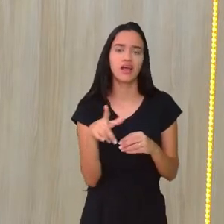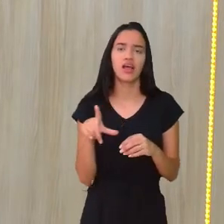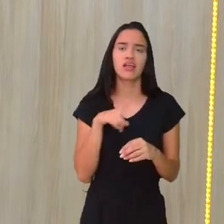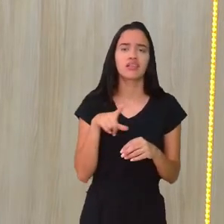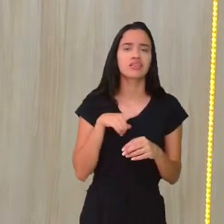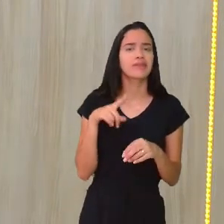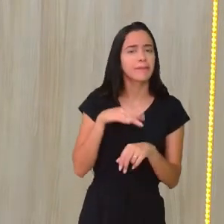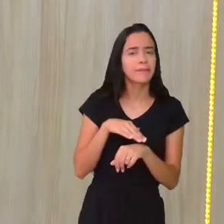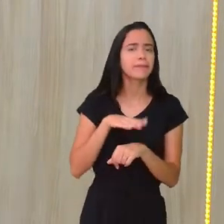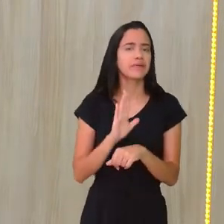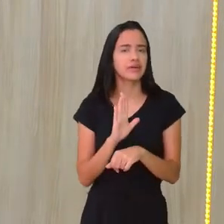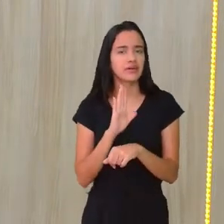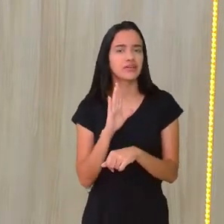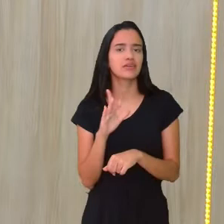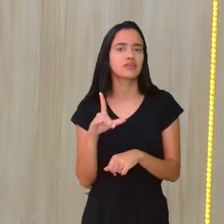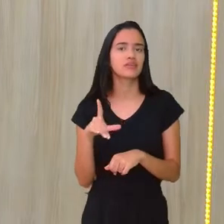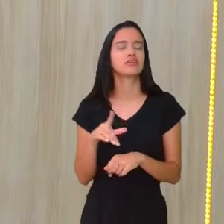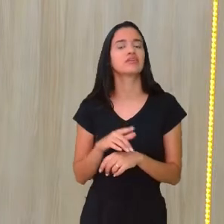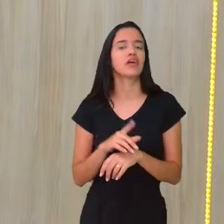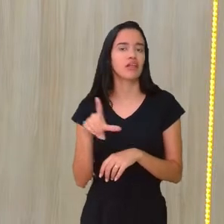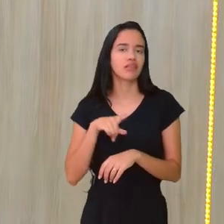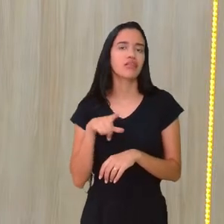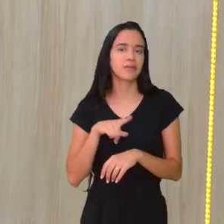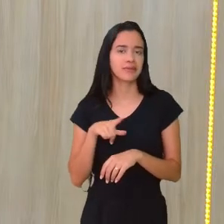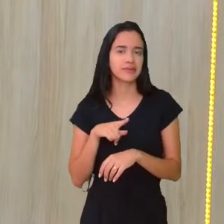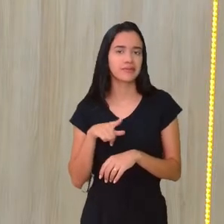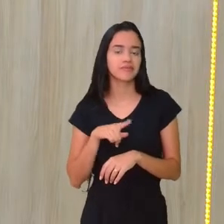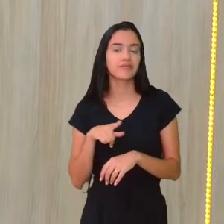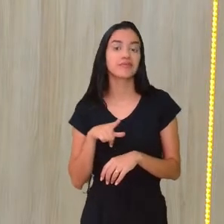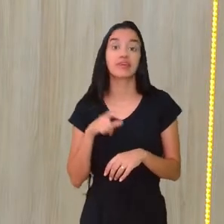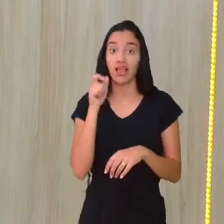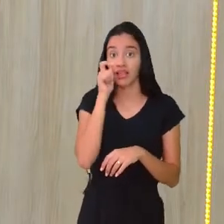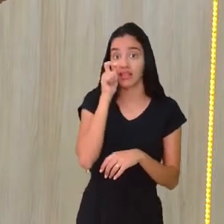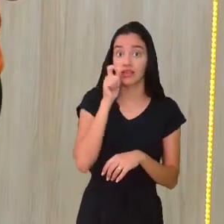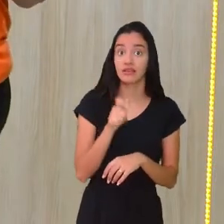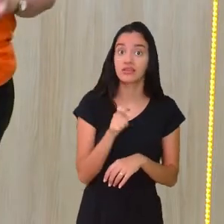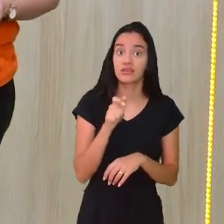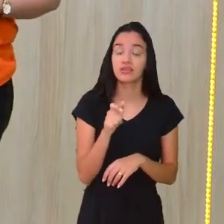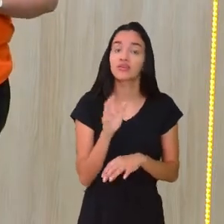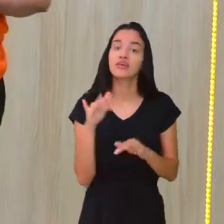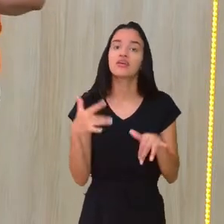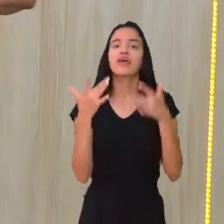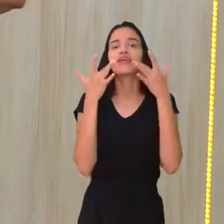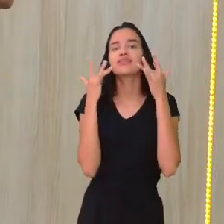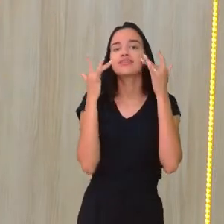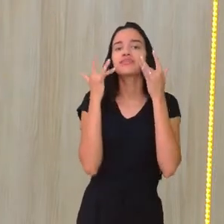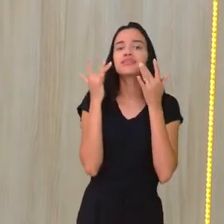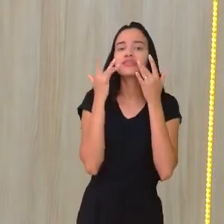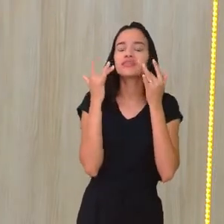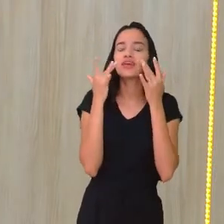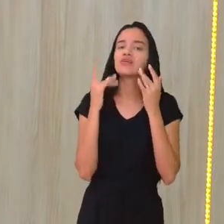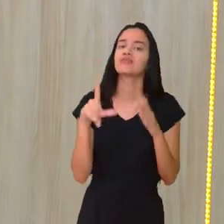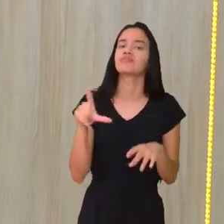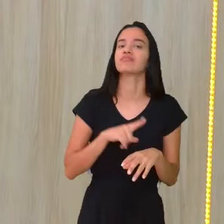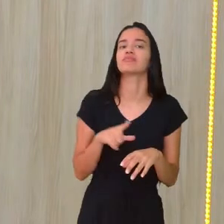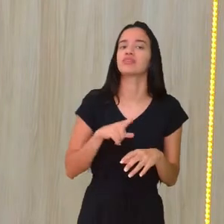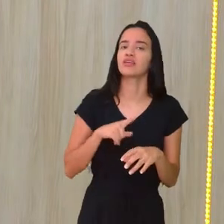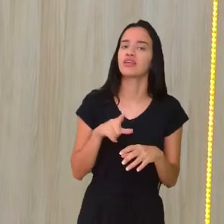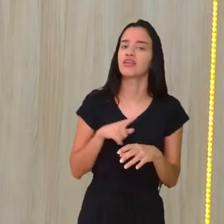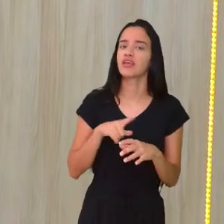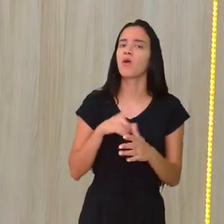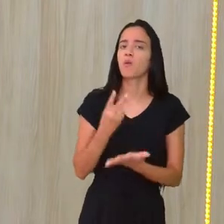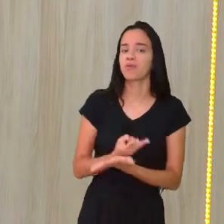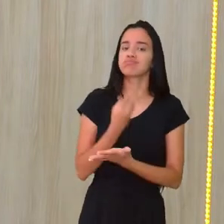algo a mais, tem um plus a mais. E isso é interessante. E na peça teatral, isso tem acontecido com